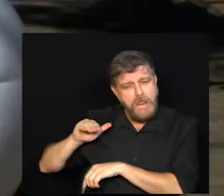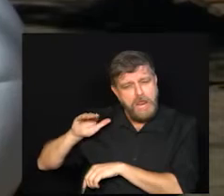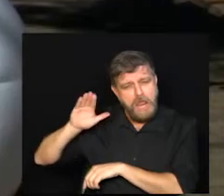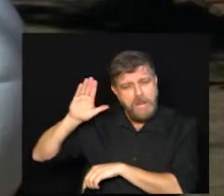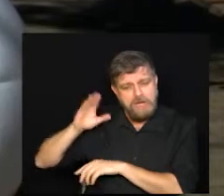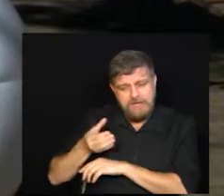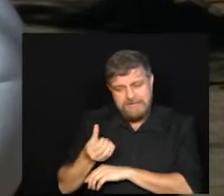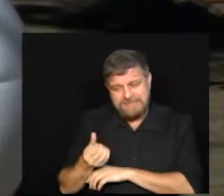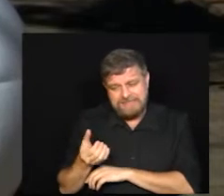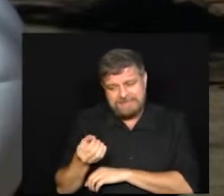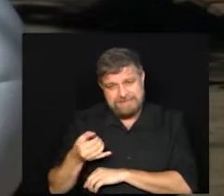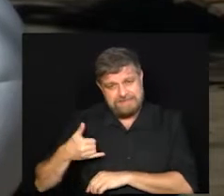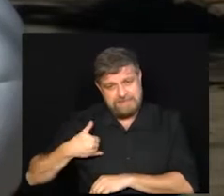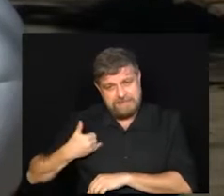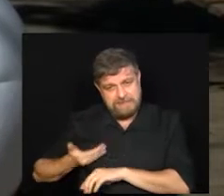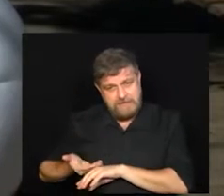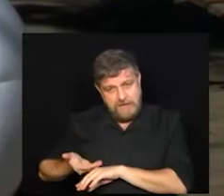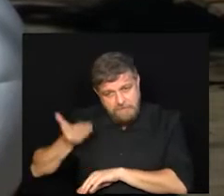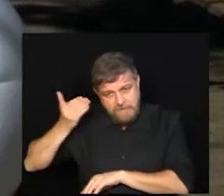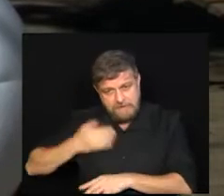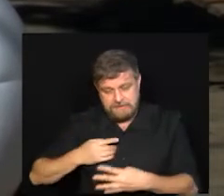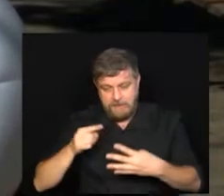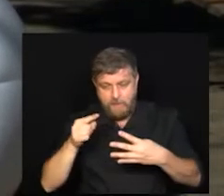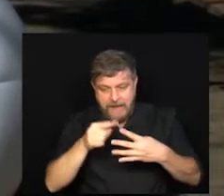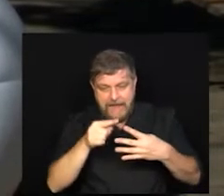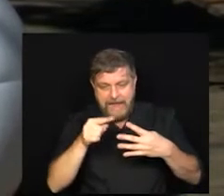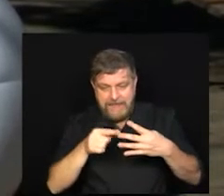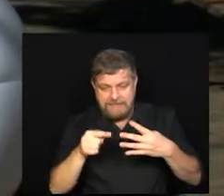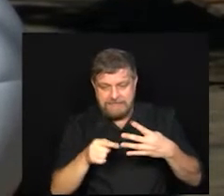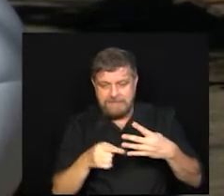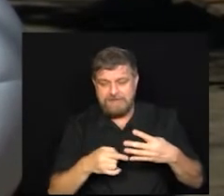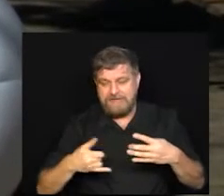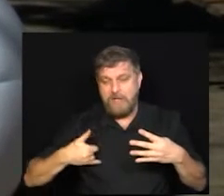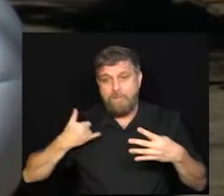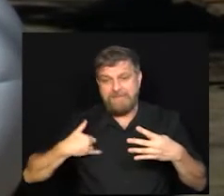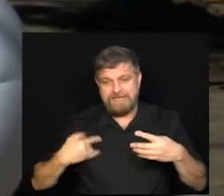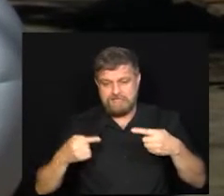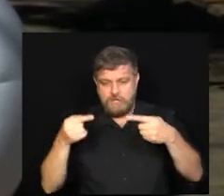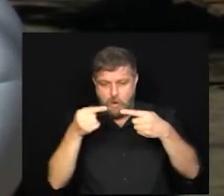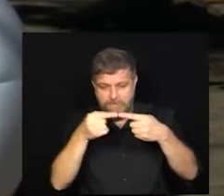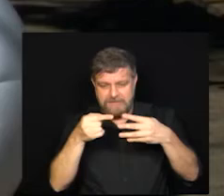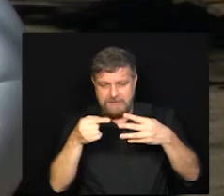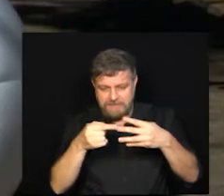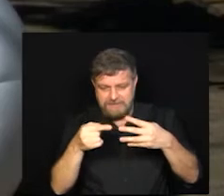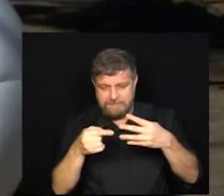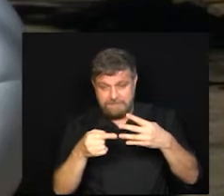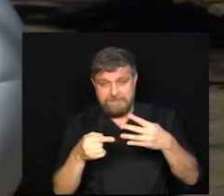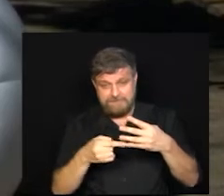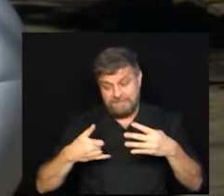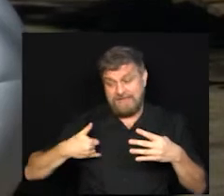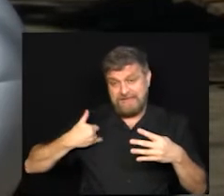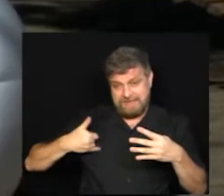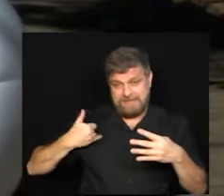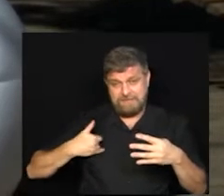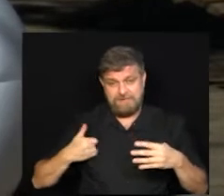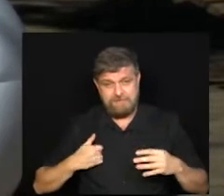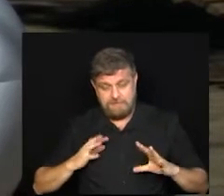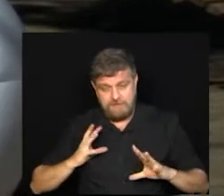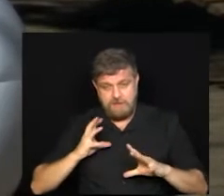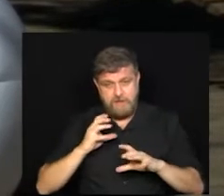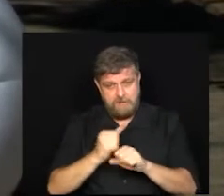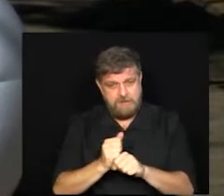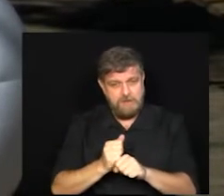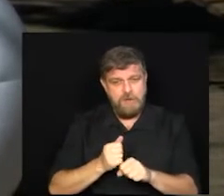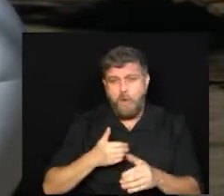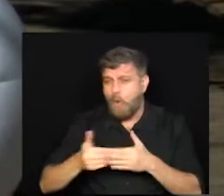dos 60 anos. Então, cada subtipo tem uma idade preferencial, mas é importante saber que quando a gente fala em leucemia como um total, isso pode